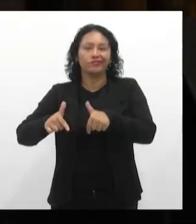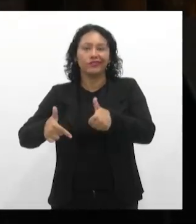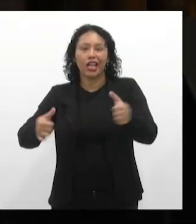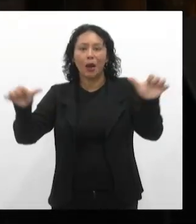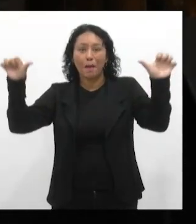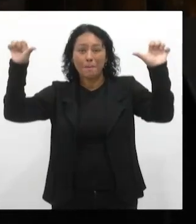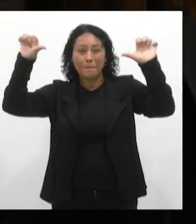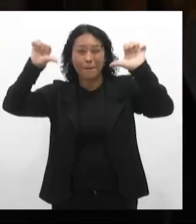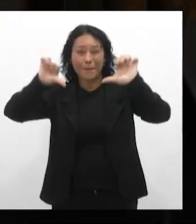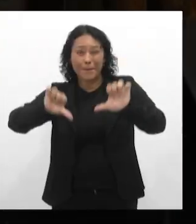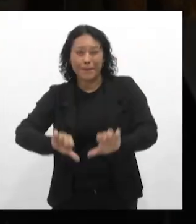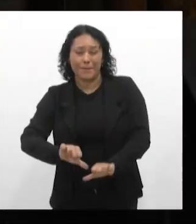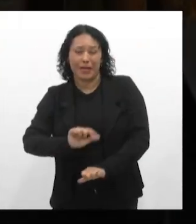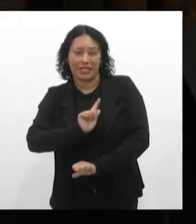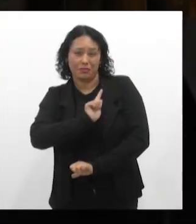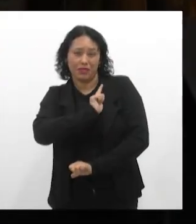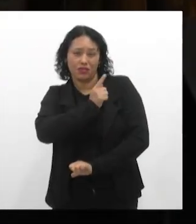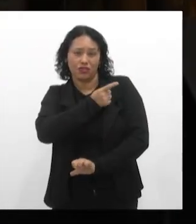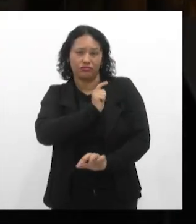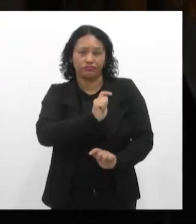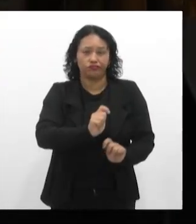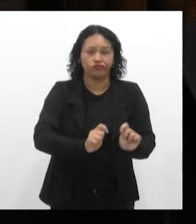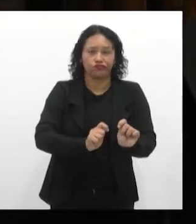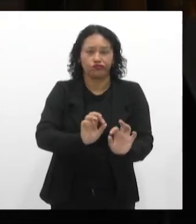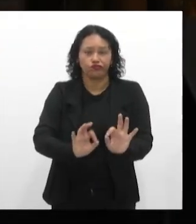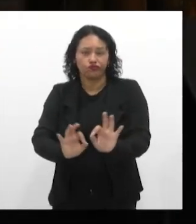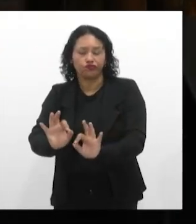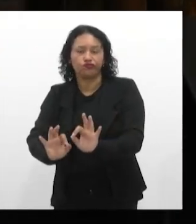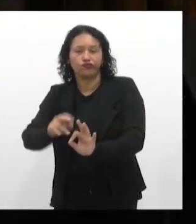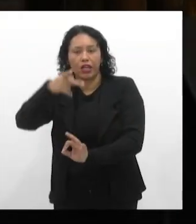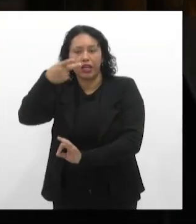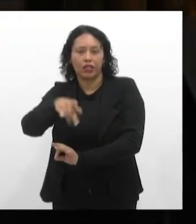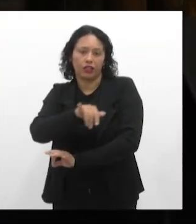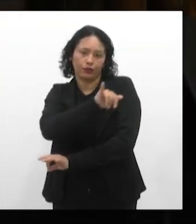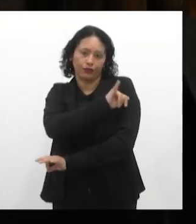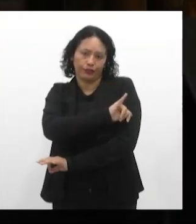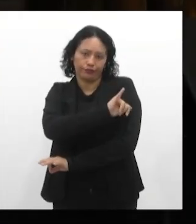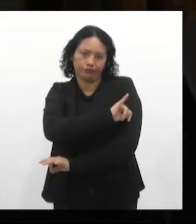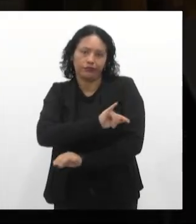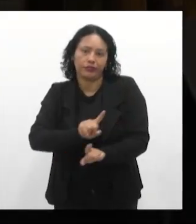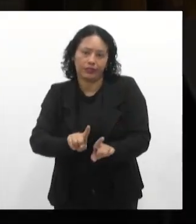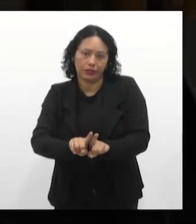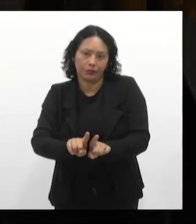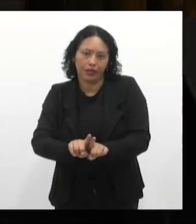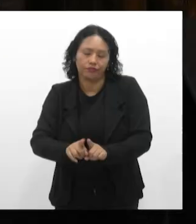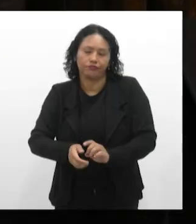péssimas gestões aqui no nosso estado do Rio de Janeiro.